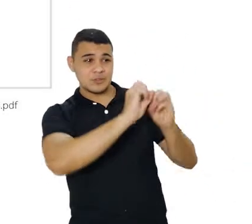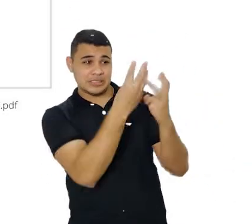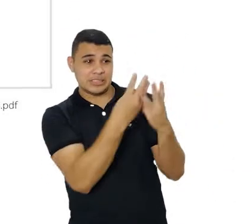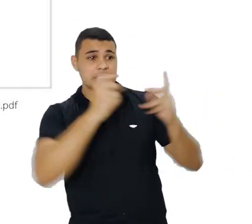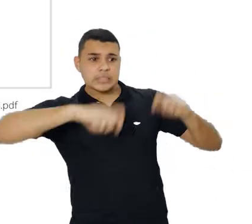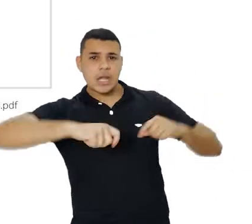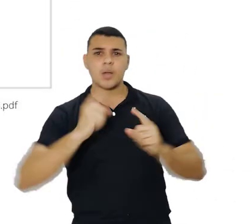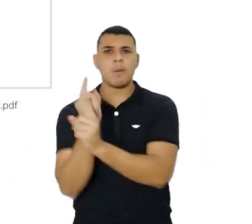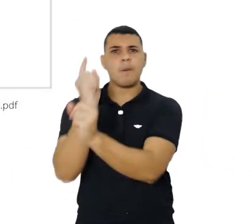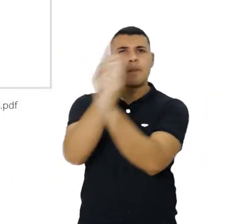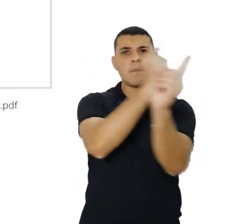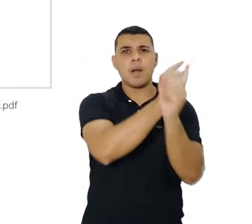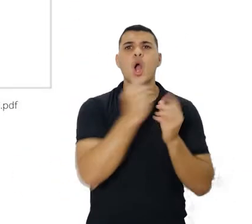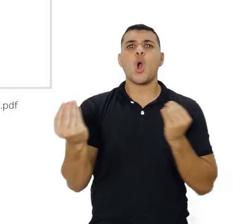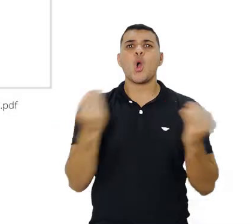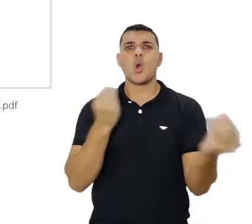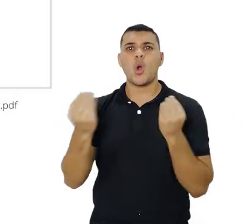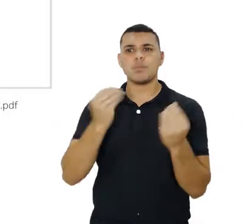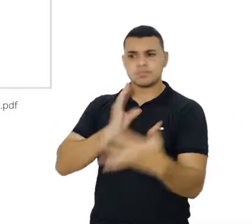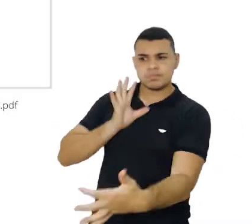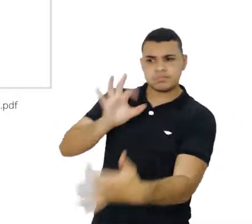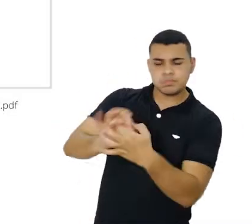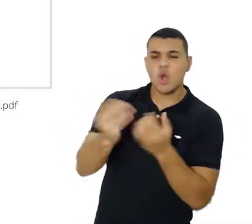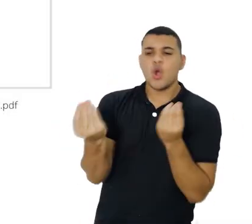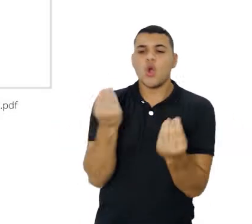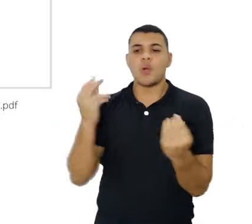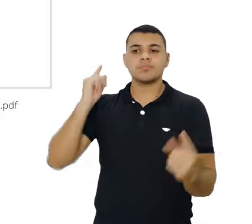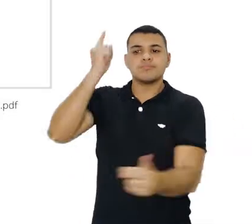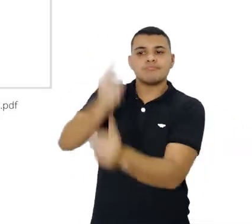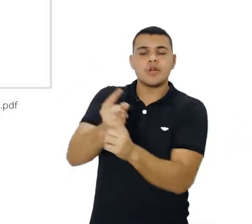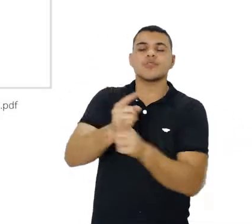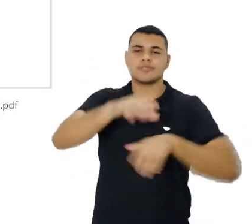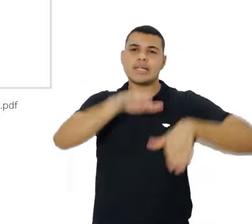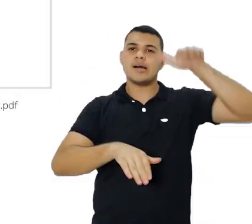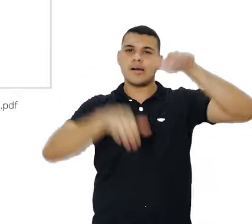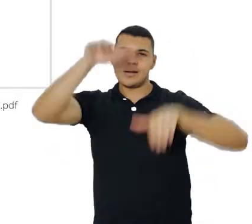slide, captar de forma bastante apropriada